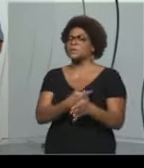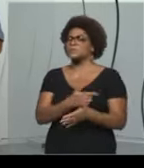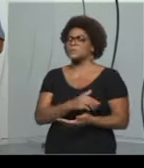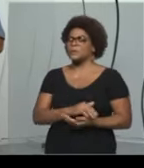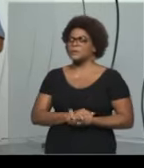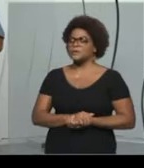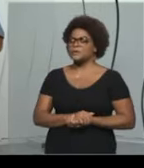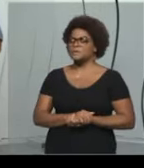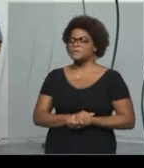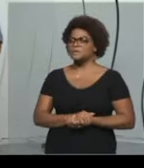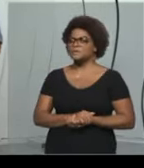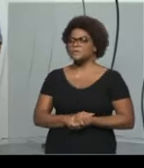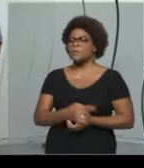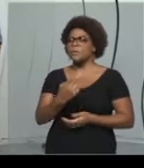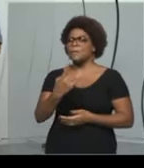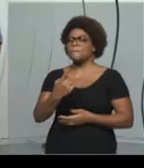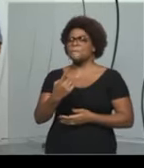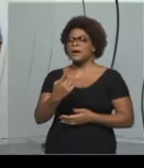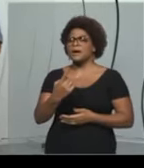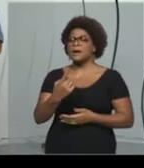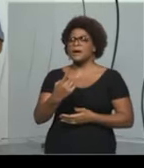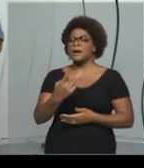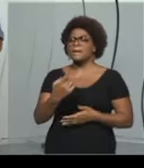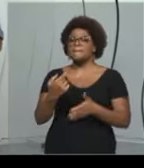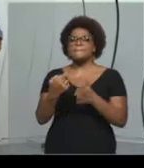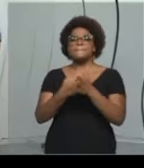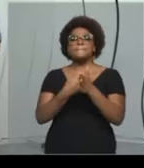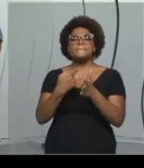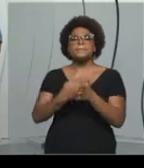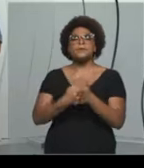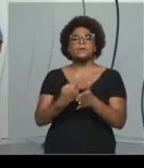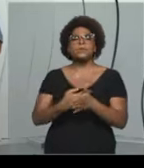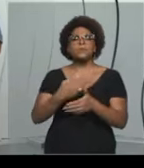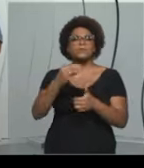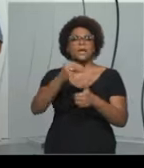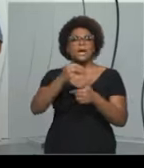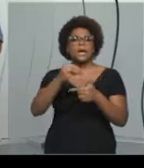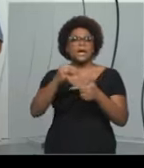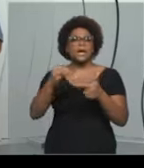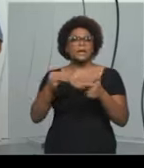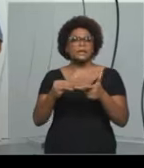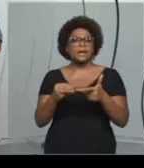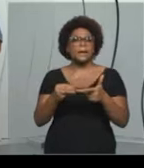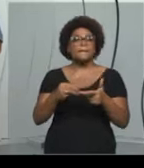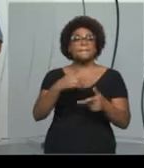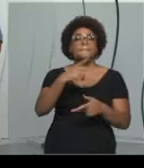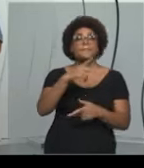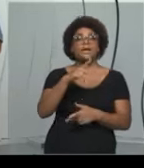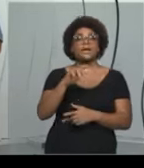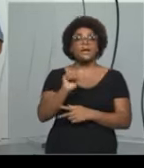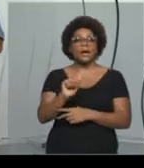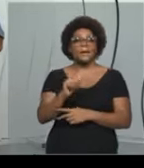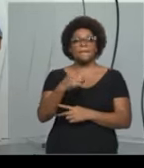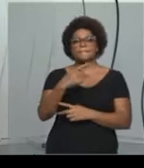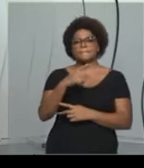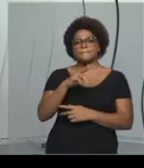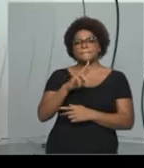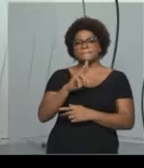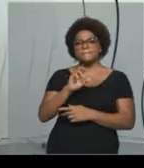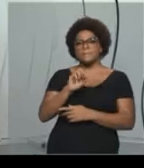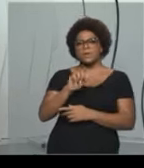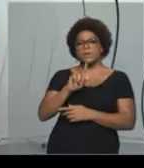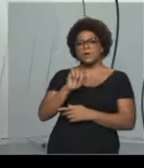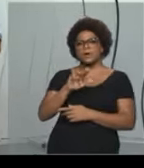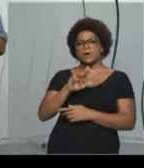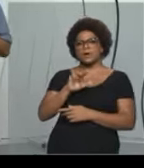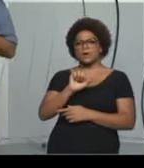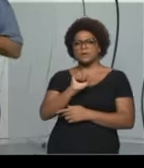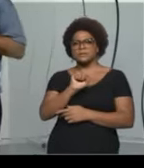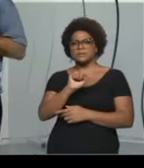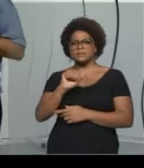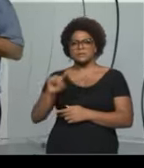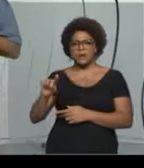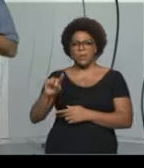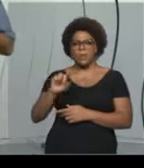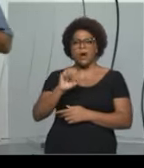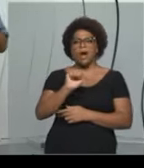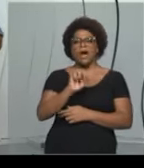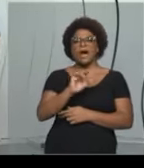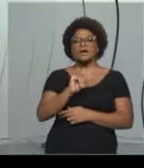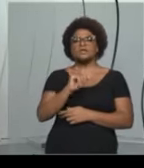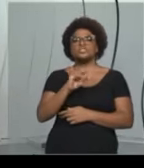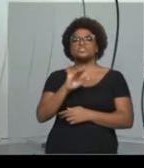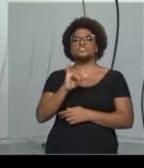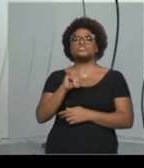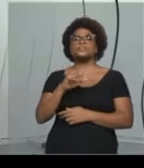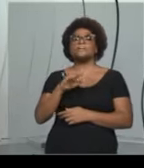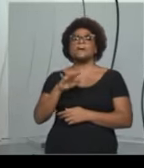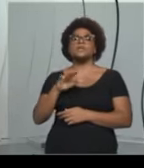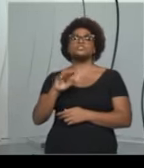questão do Enem a respeito de PA, progressão aritmética. Eu perguntei, 40 alunos, tá, gente?